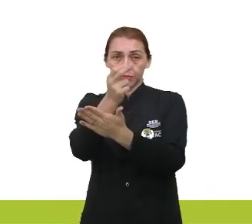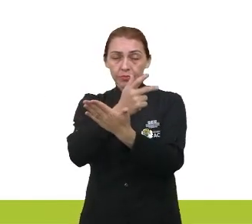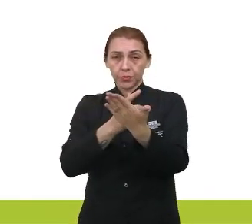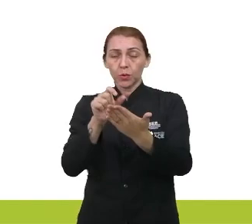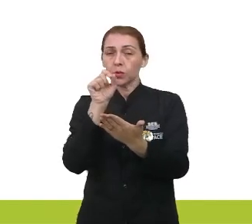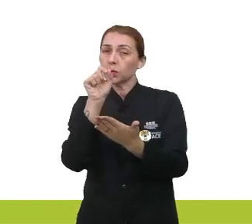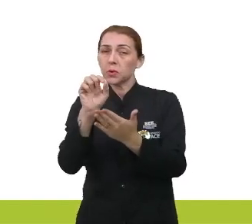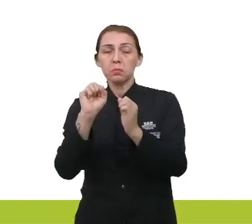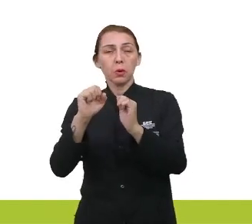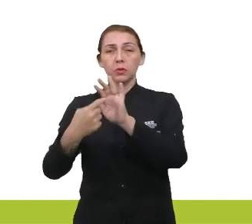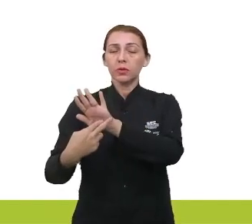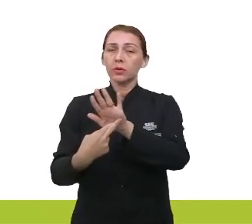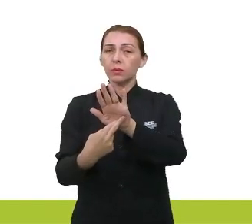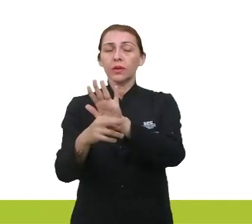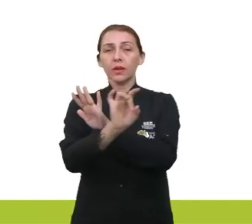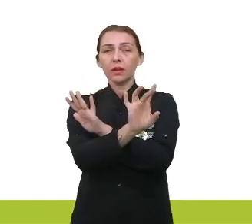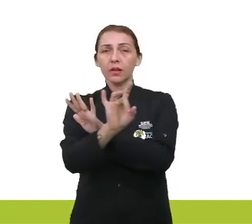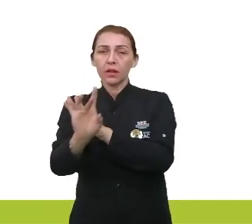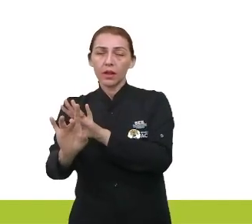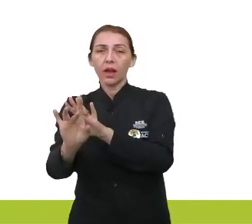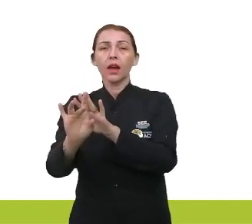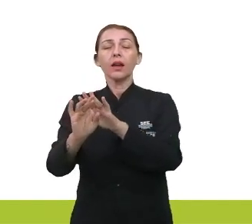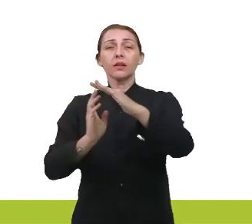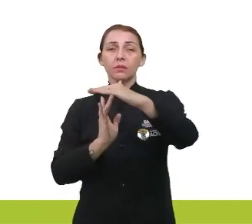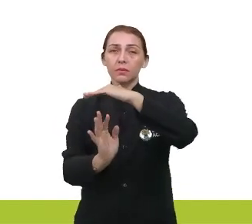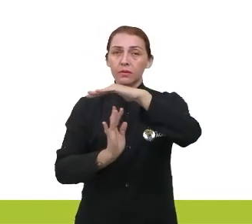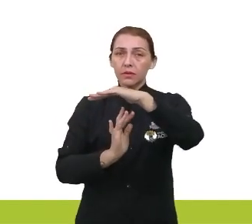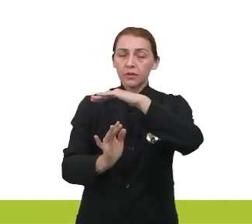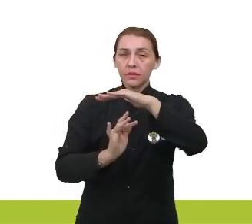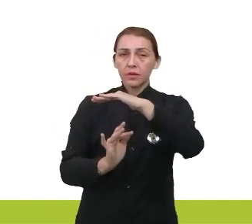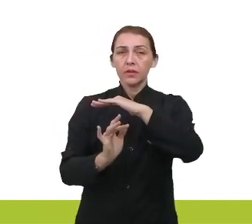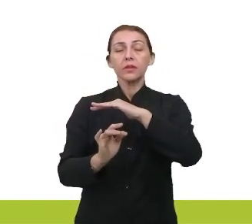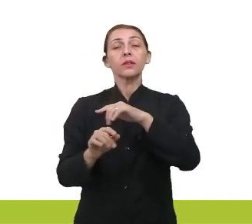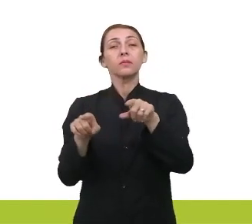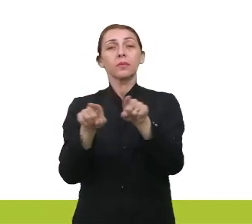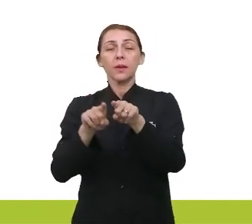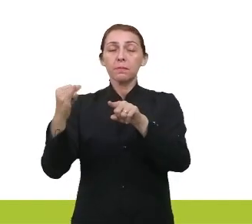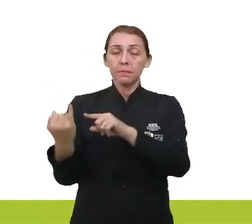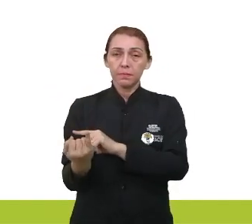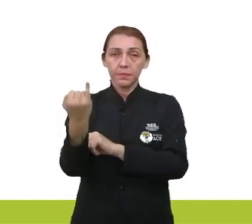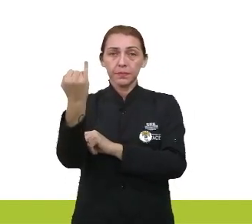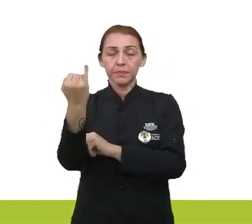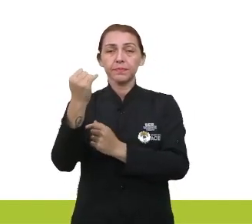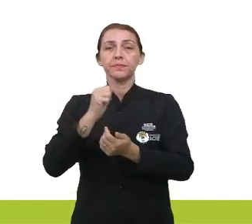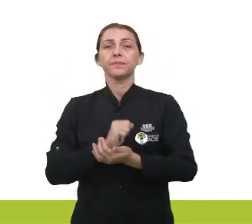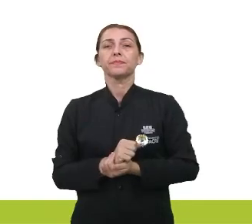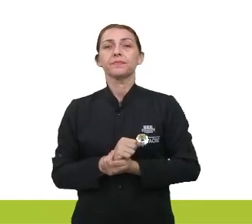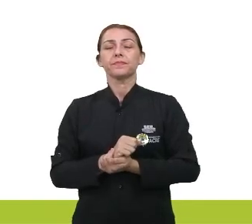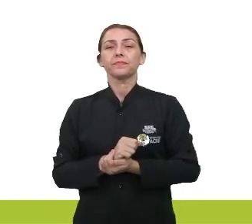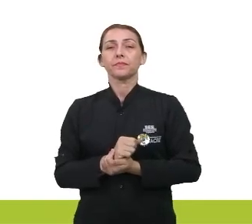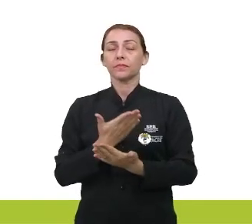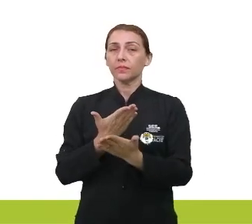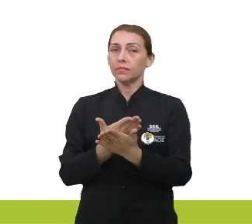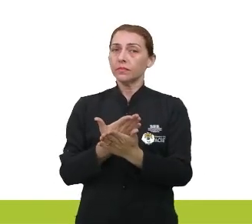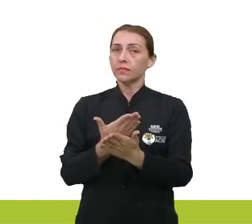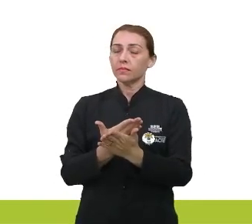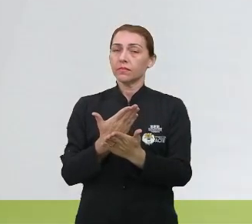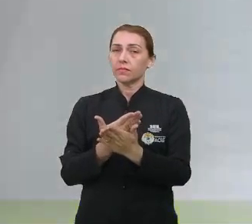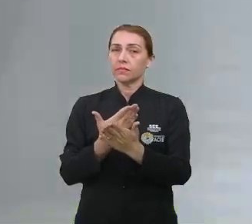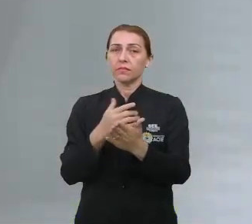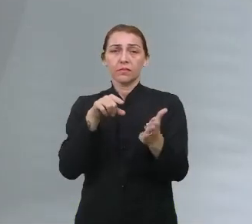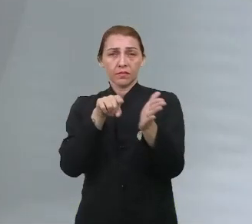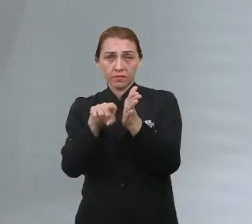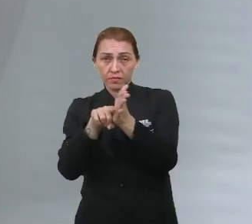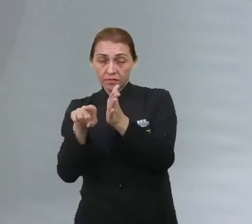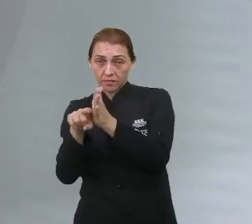do que pode representar cada uma dessas migrações, tá? E que elas são de suma importância para o estudo aí das questões